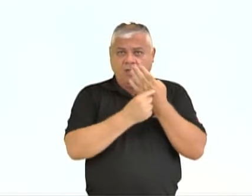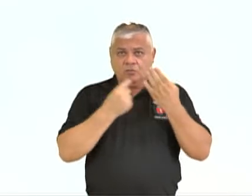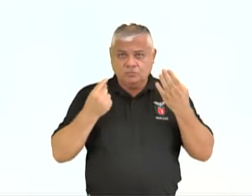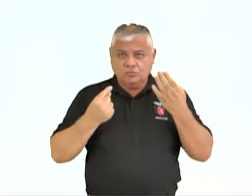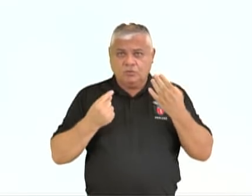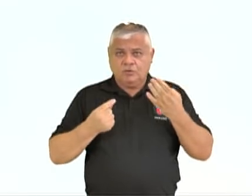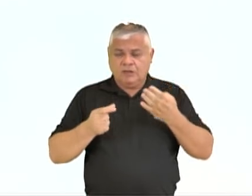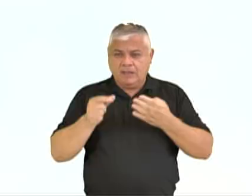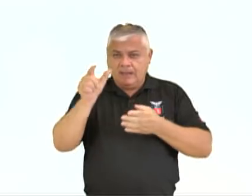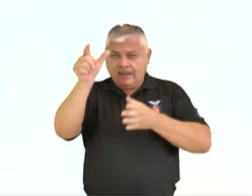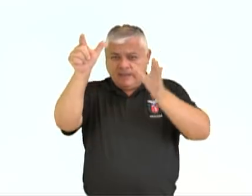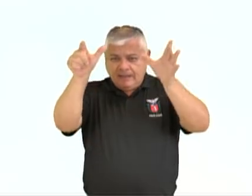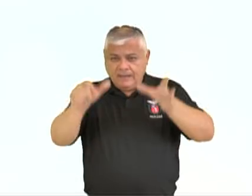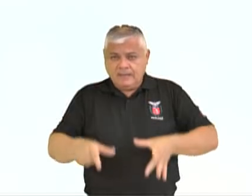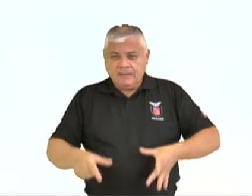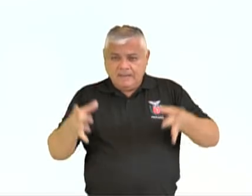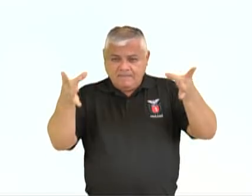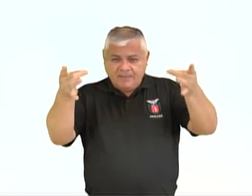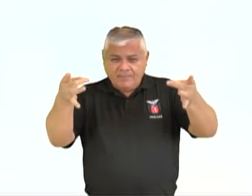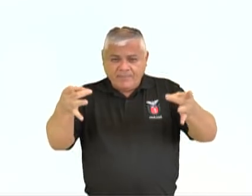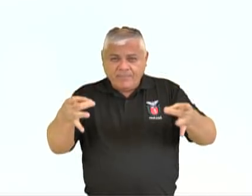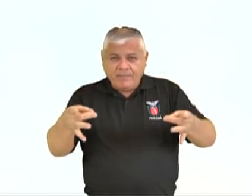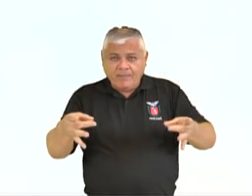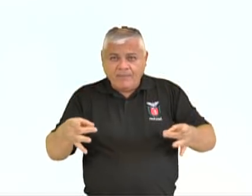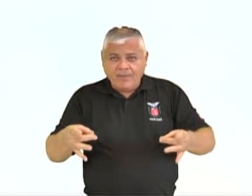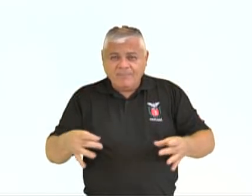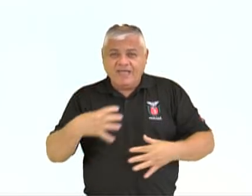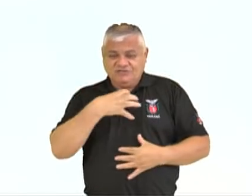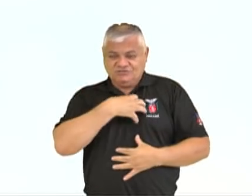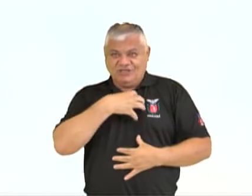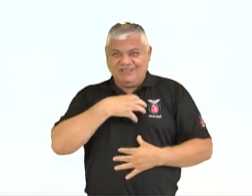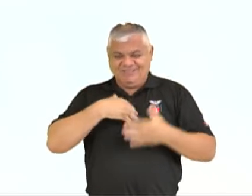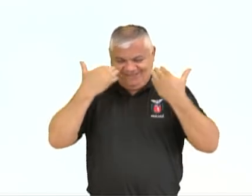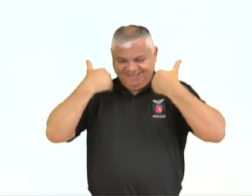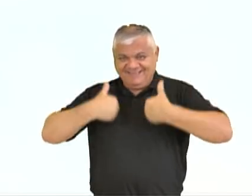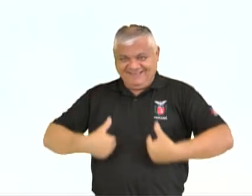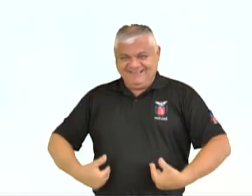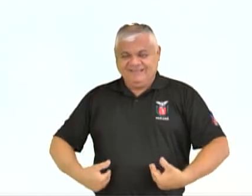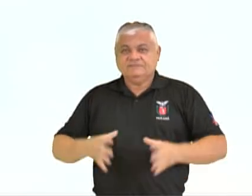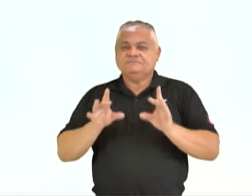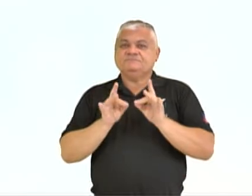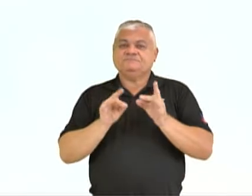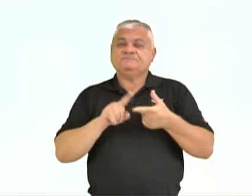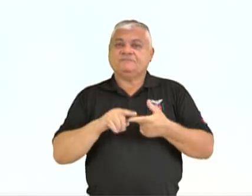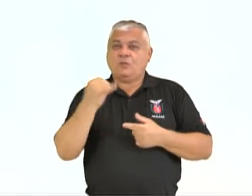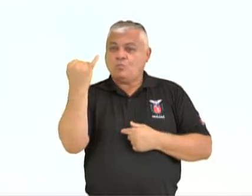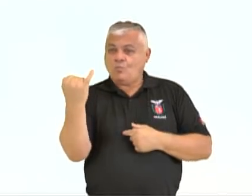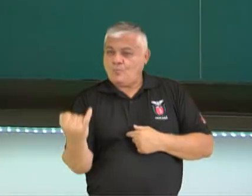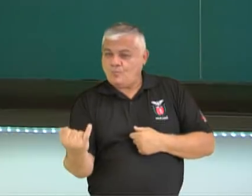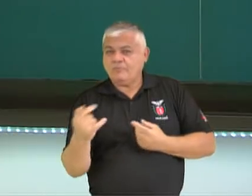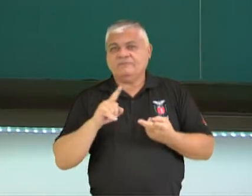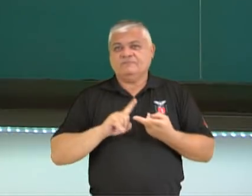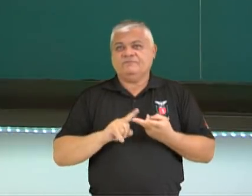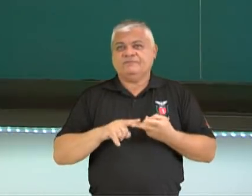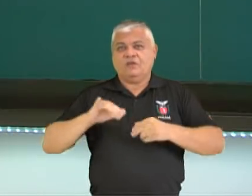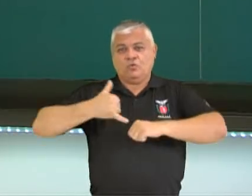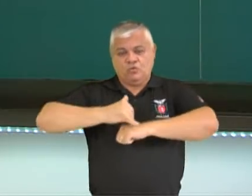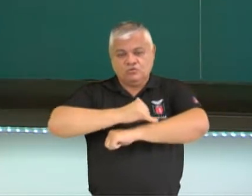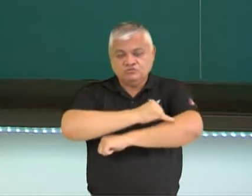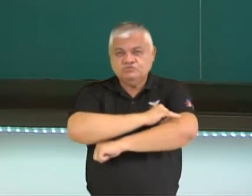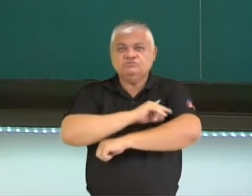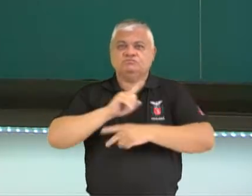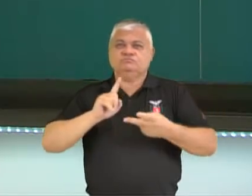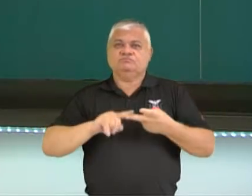as pessoas por meio de suas características físicas. Exemplo, magrelo,